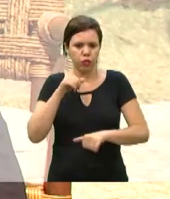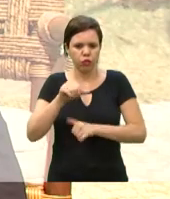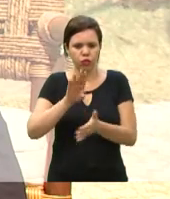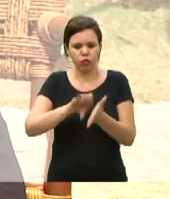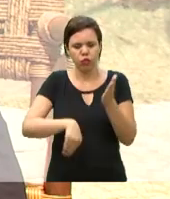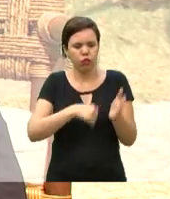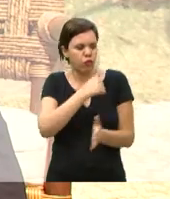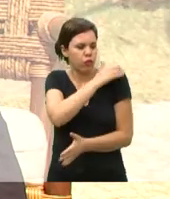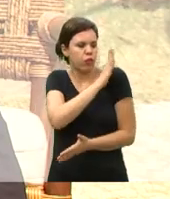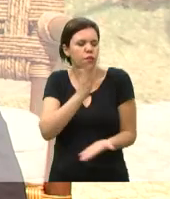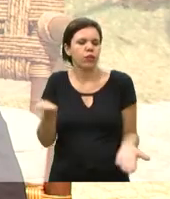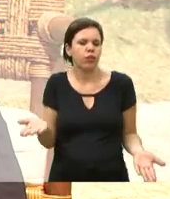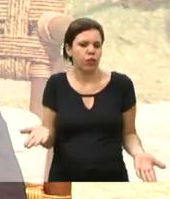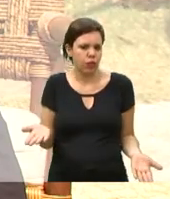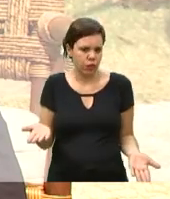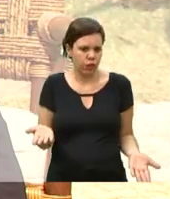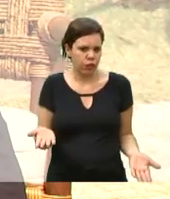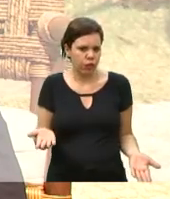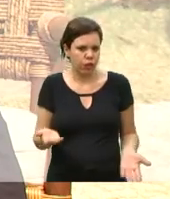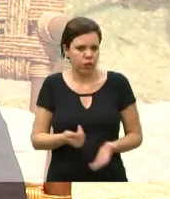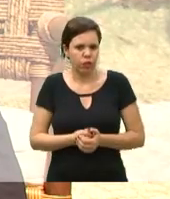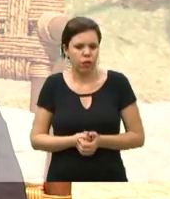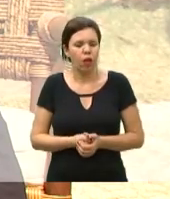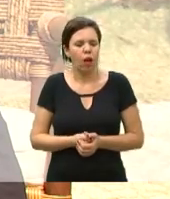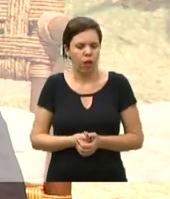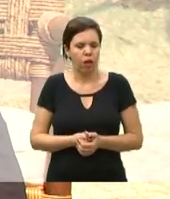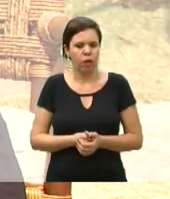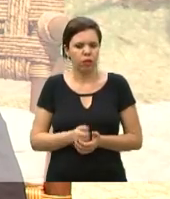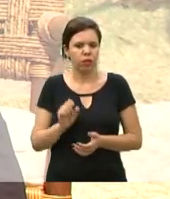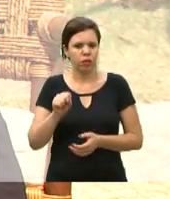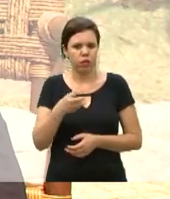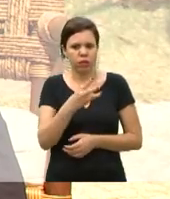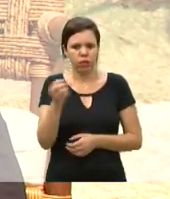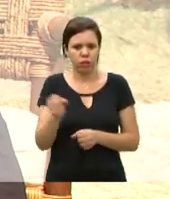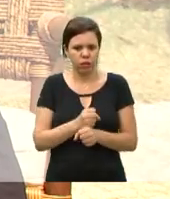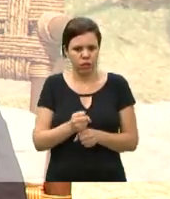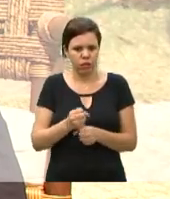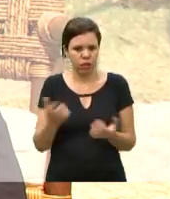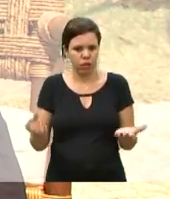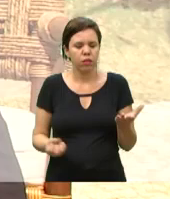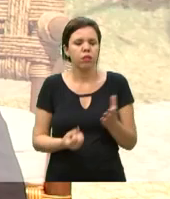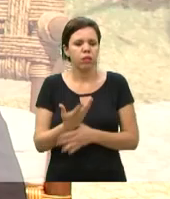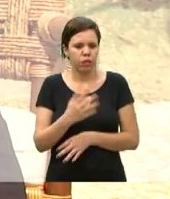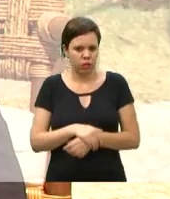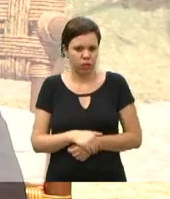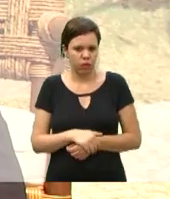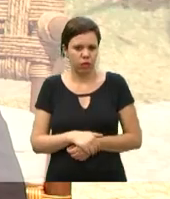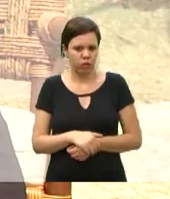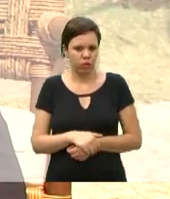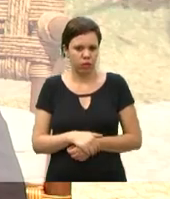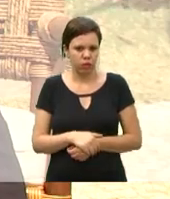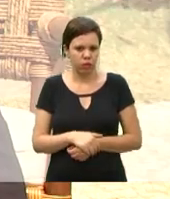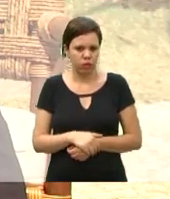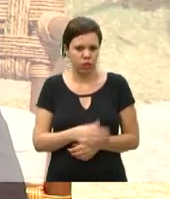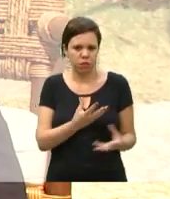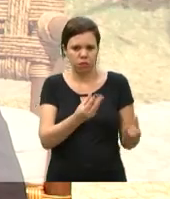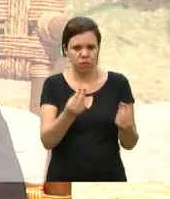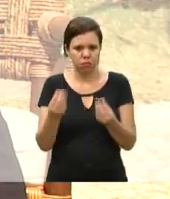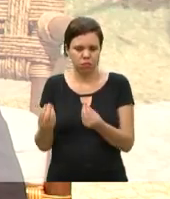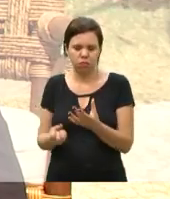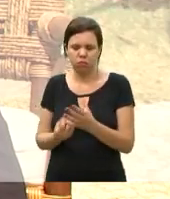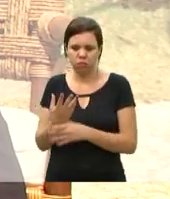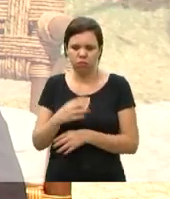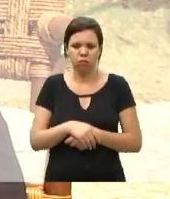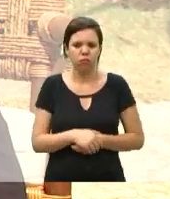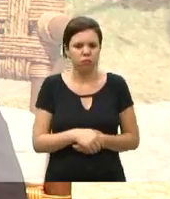sim. Mudanças, eu acho que nesses 30 anos aconteceram assim